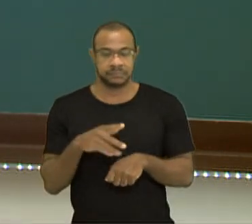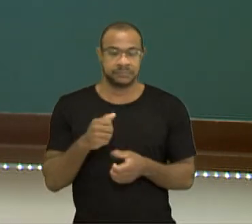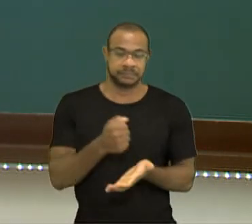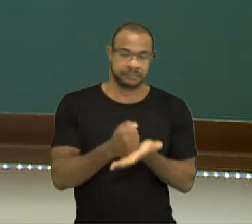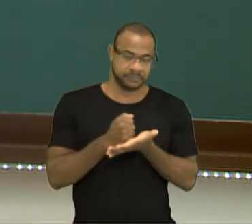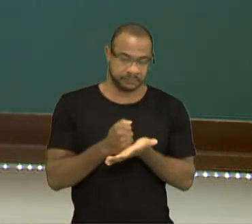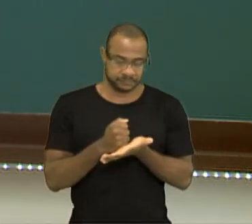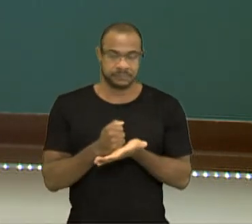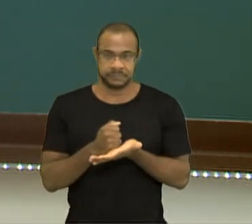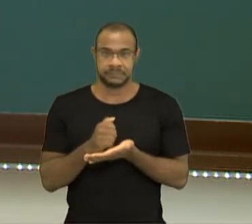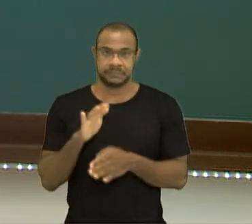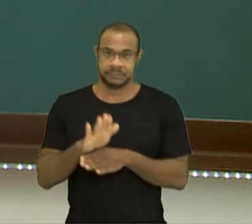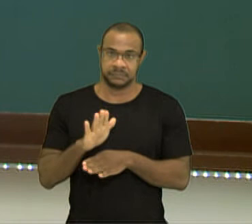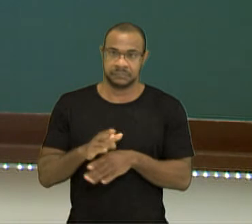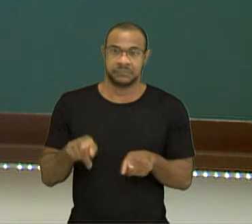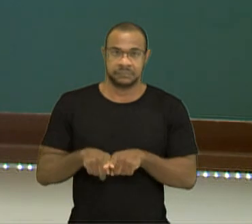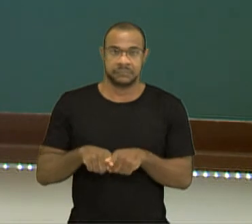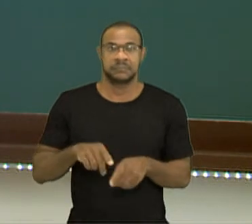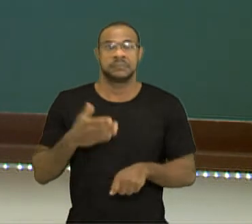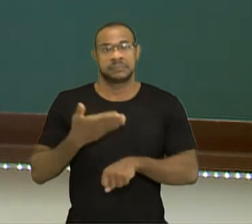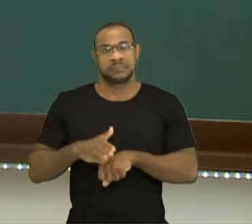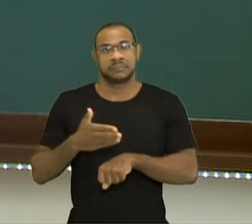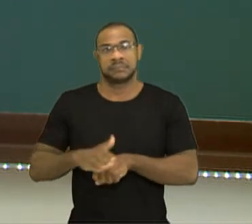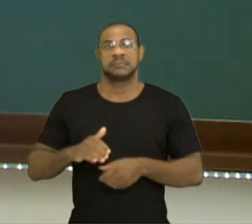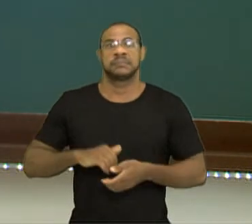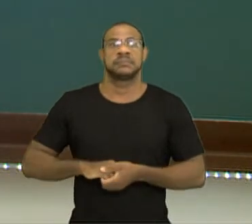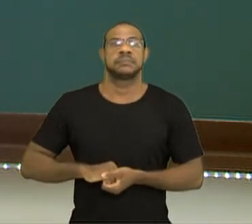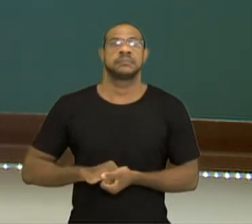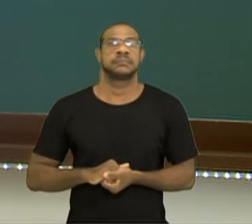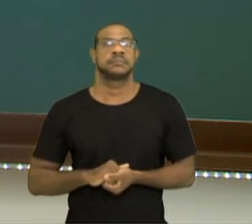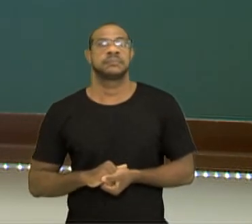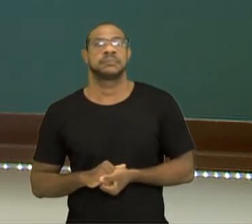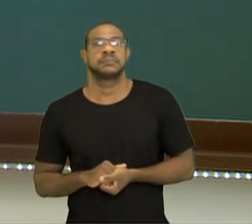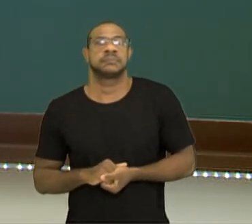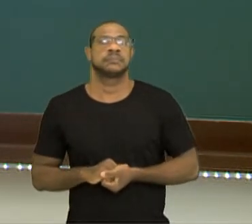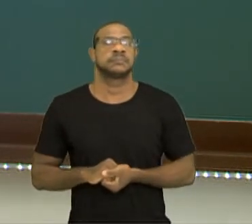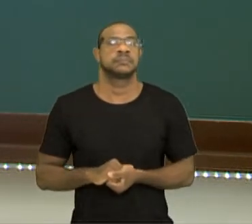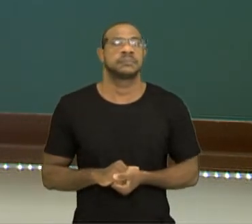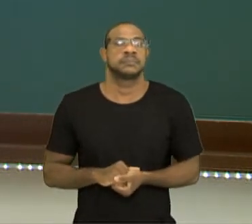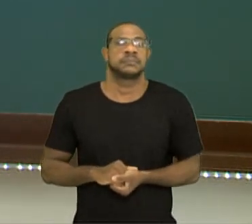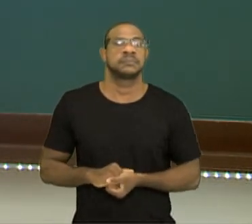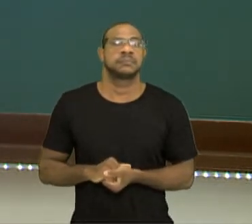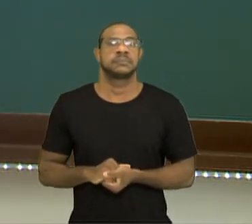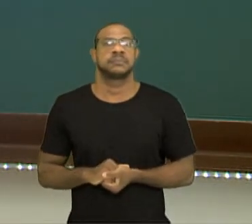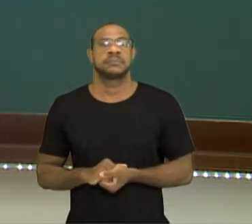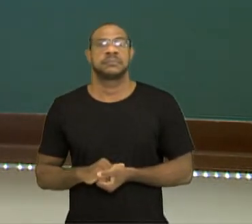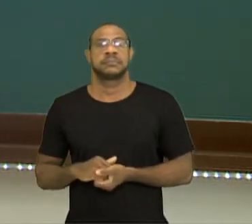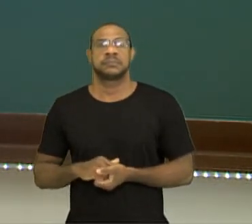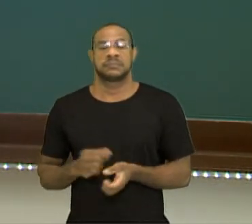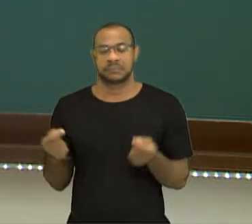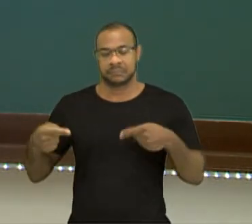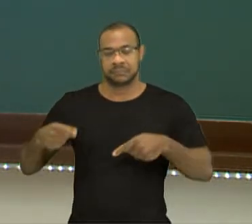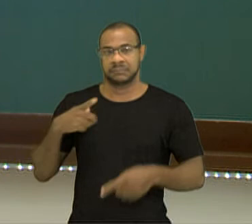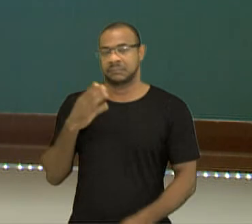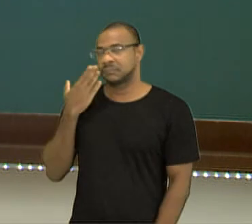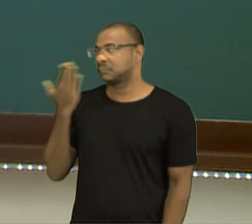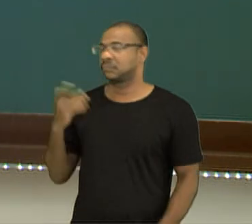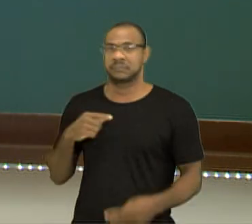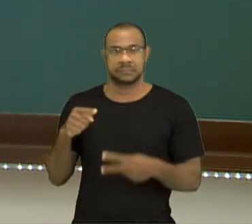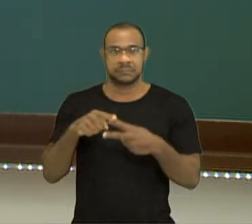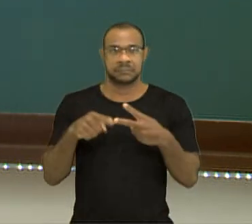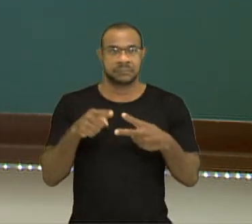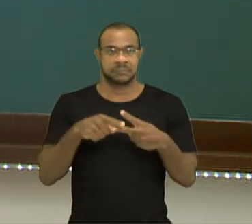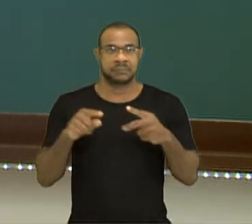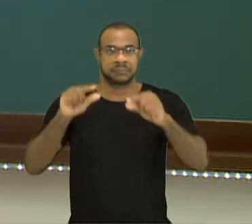ajuda, bora praticar, ok? Temos o nosso quiz aqui agora, hein, pessoal? Eu tenho aqui duas frases, número 1 e número 2, e eu tenho